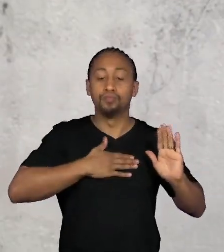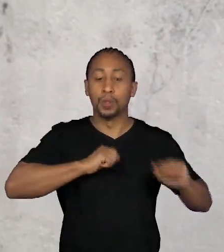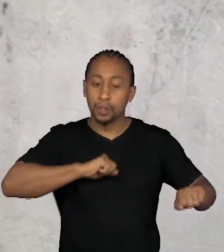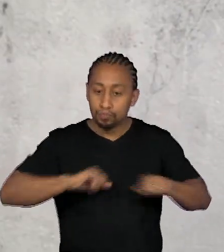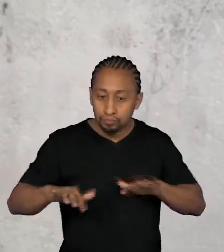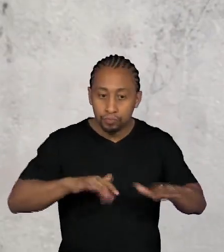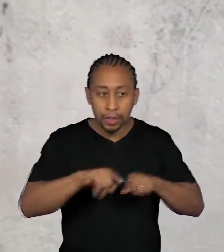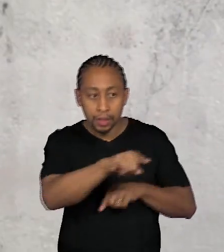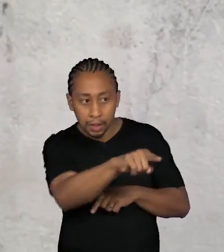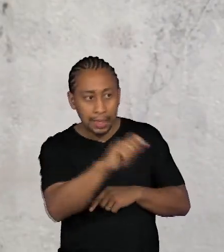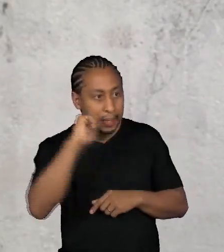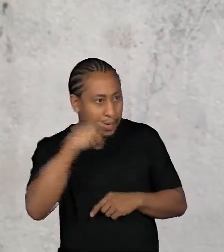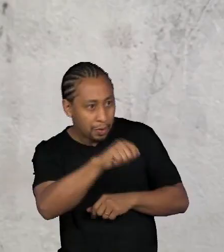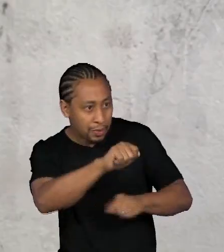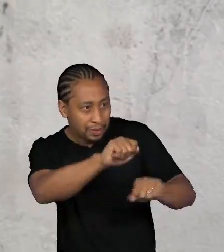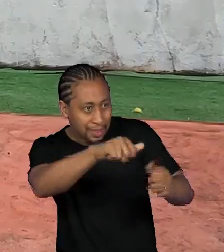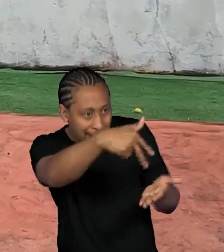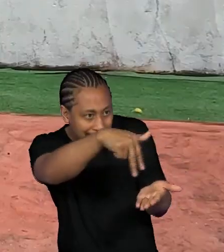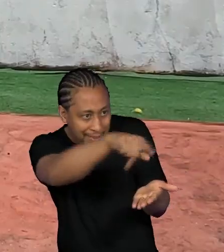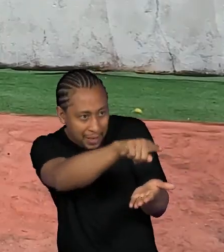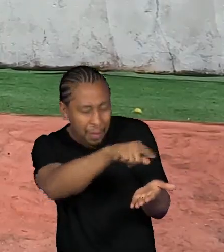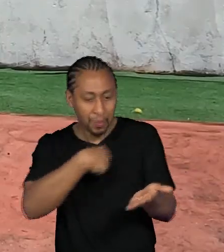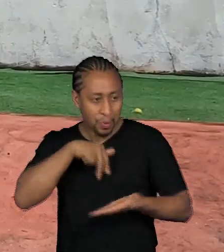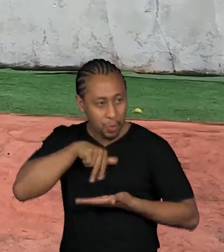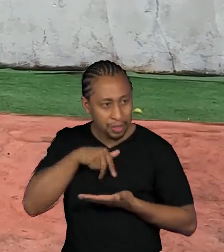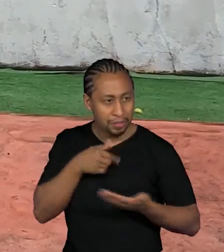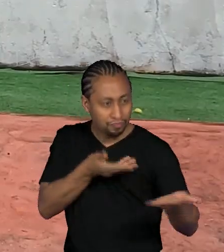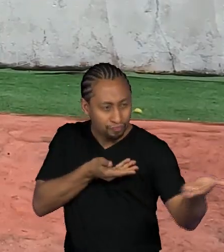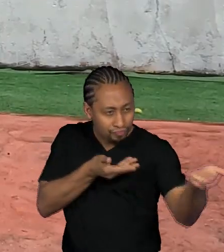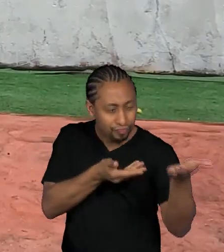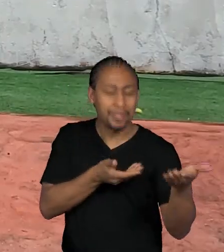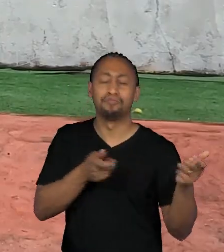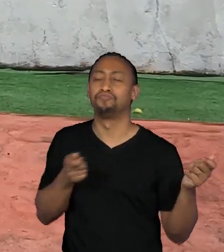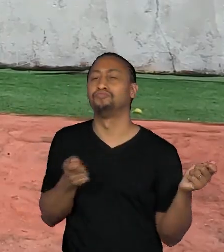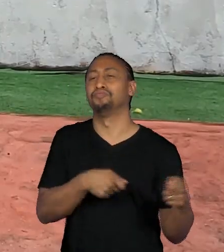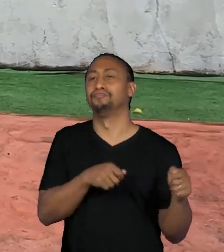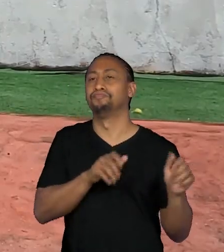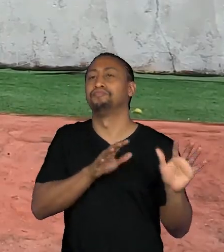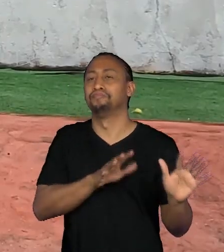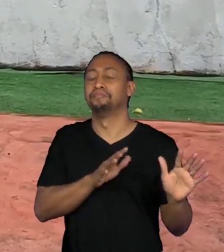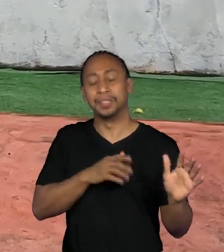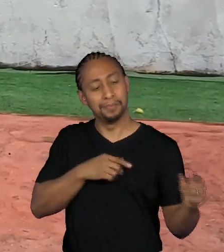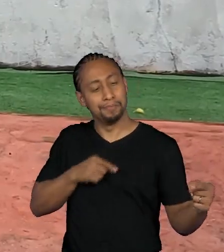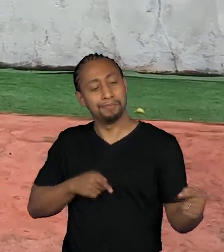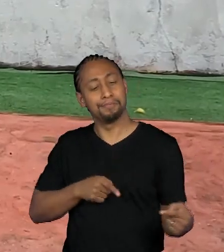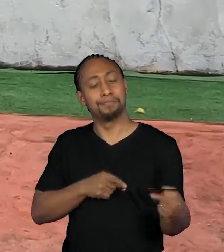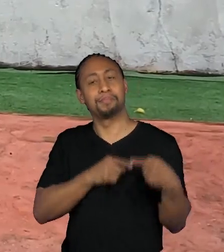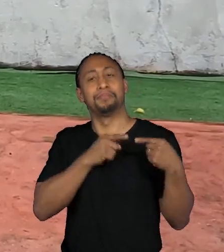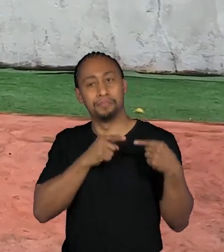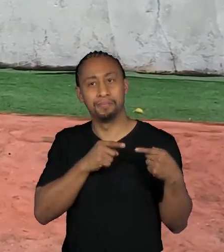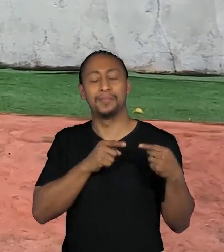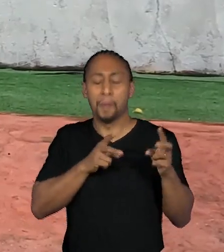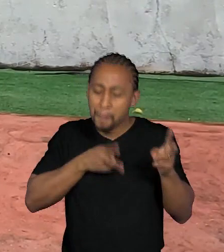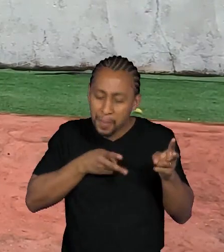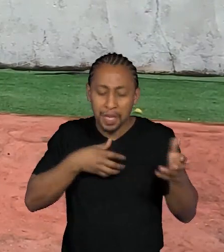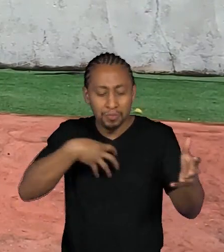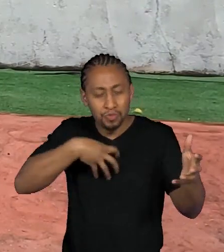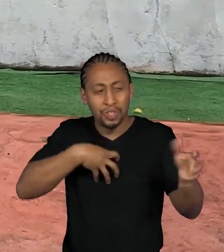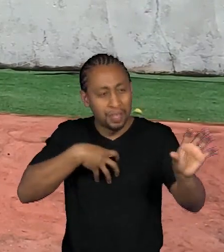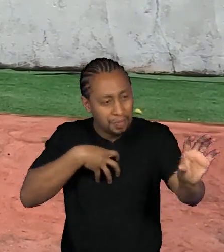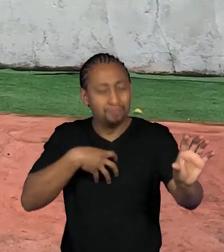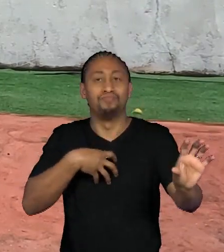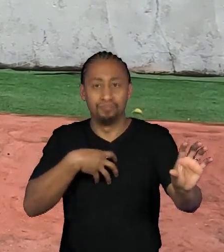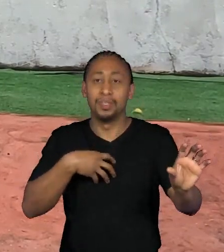corpo negro está dançando, por mais que não seja a sua expressão, faz parte de você. Faz parte do mesmo universo, que é o